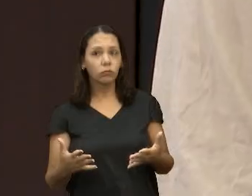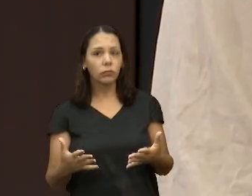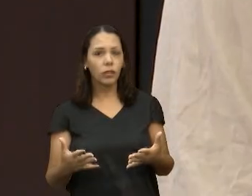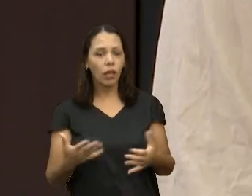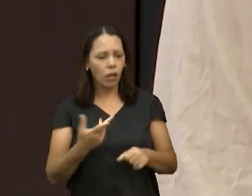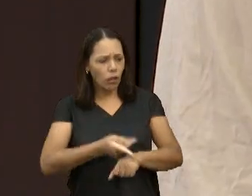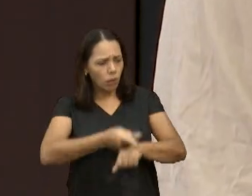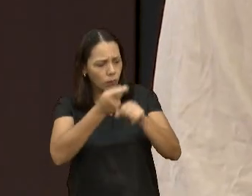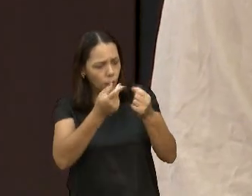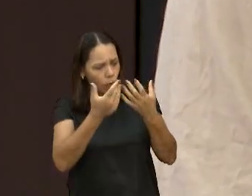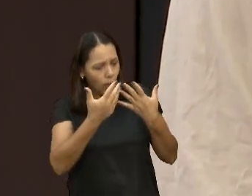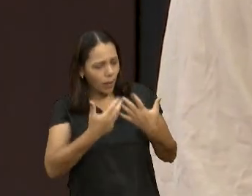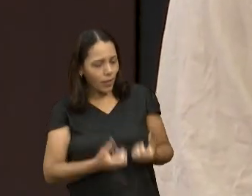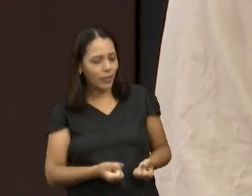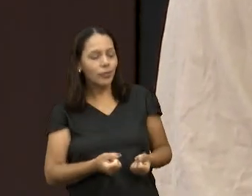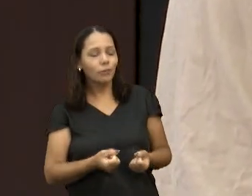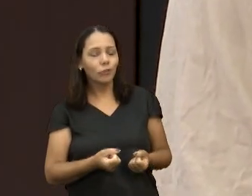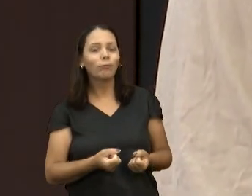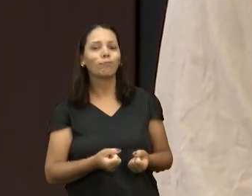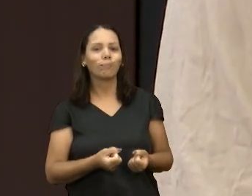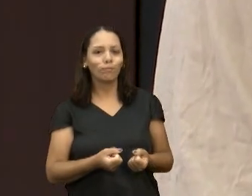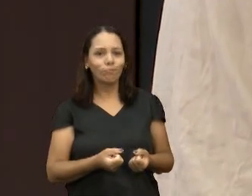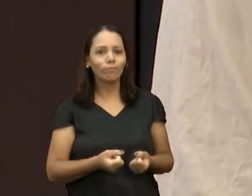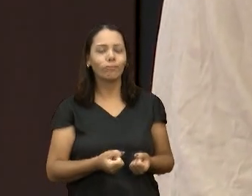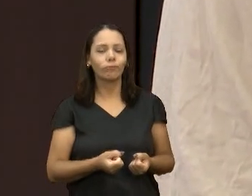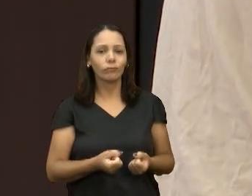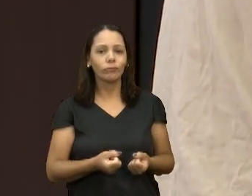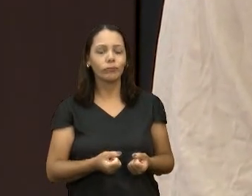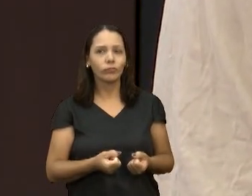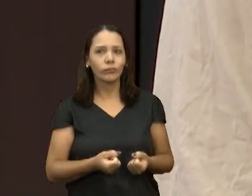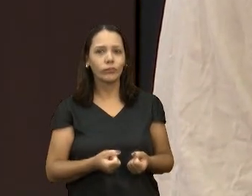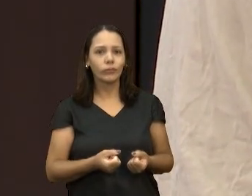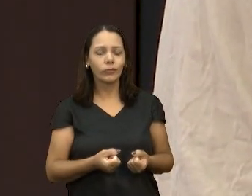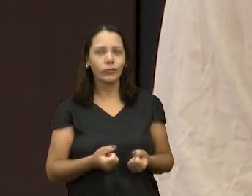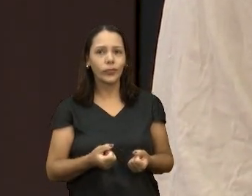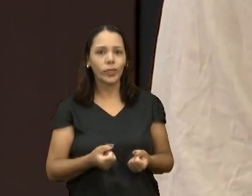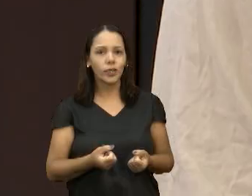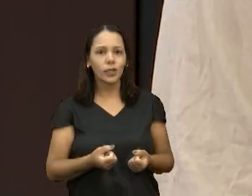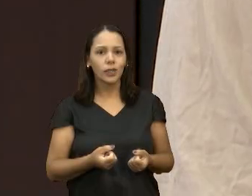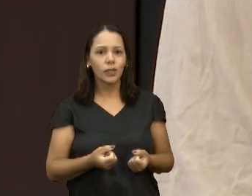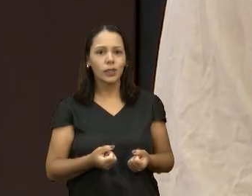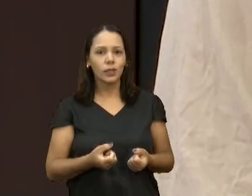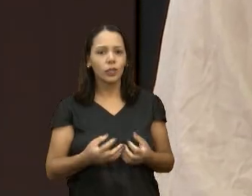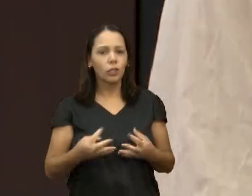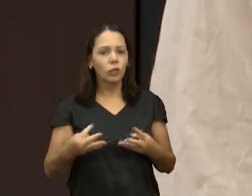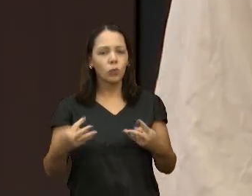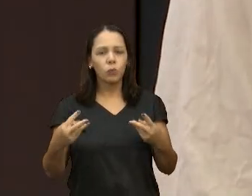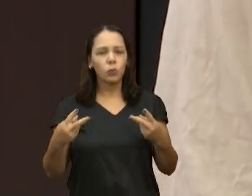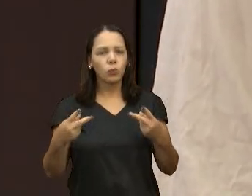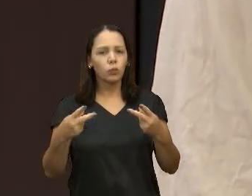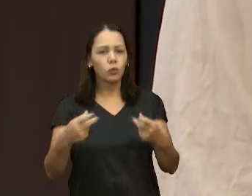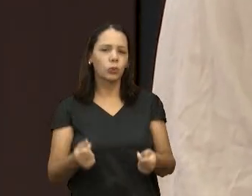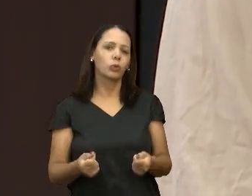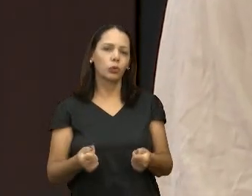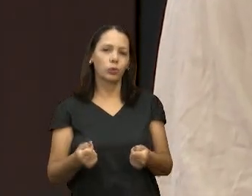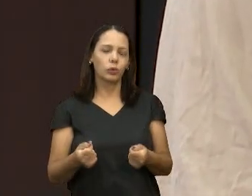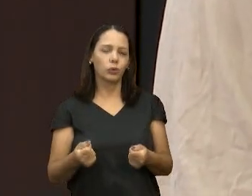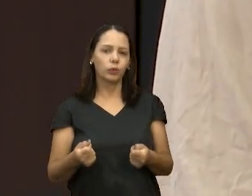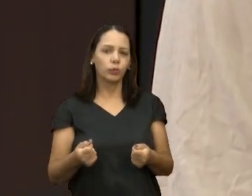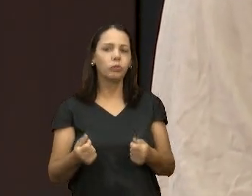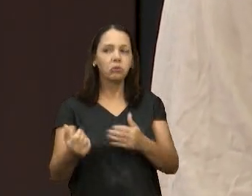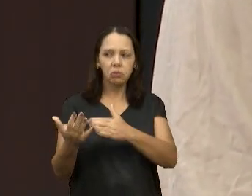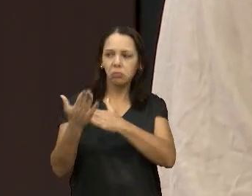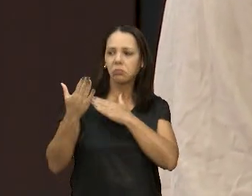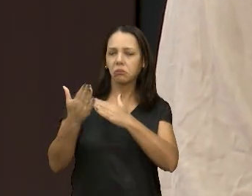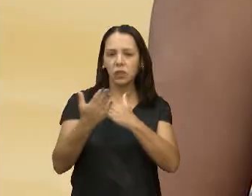receber esse prêmio, essa homenagem é justamente por todos e por todas que de alguma forma também me